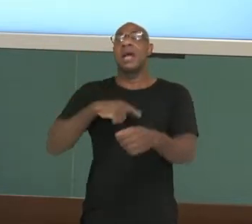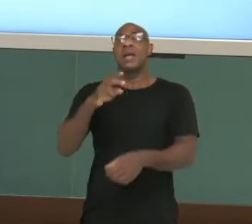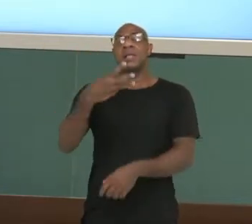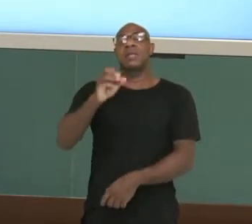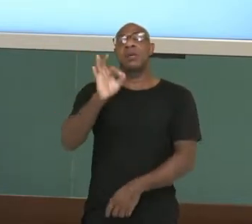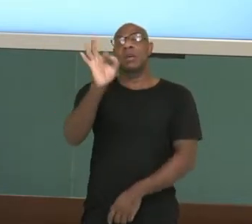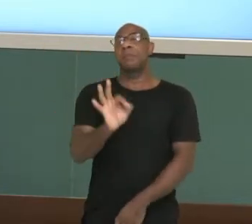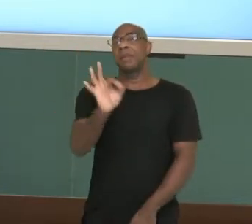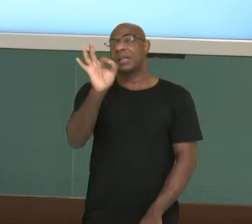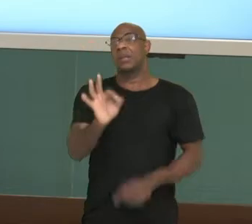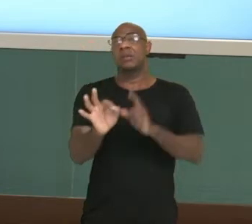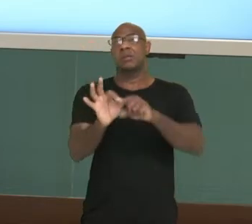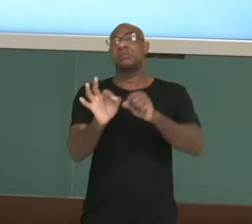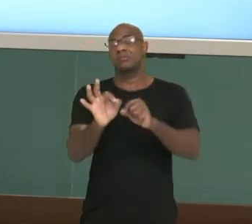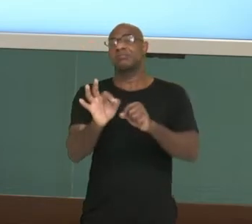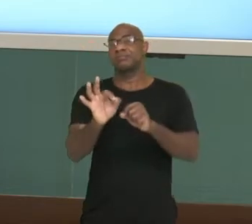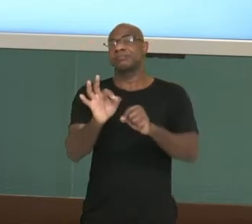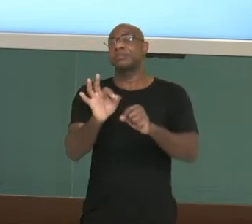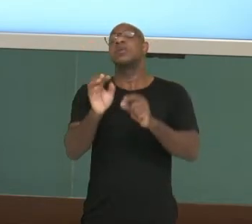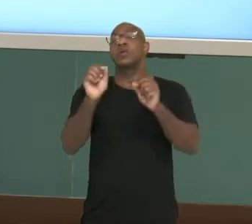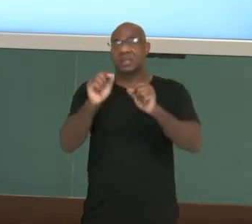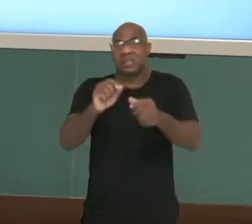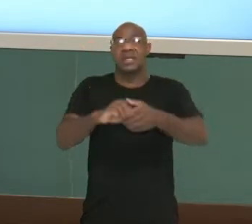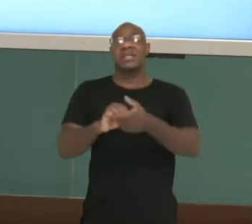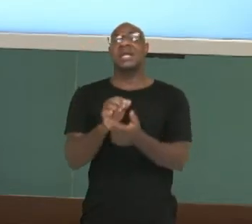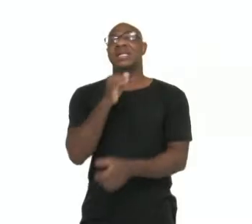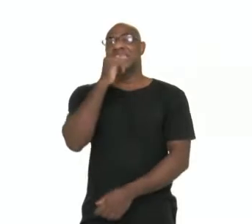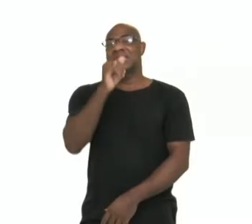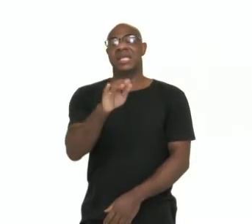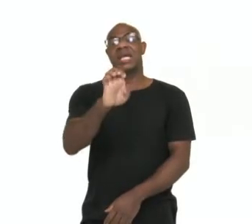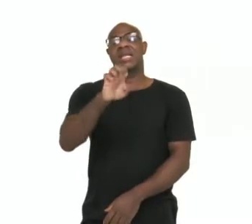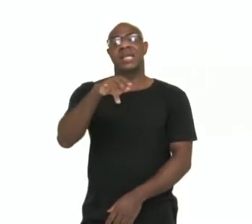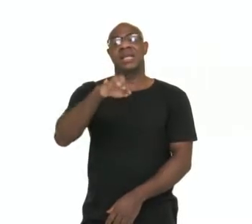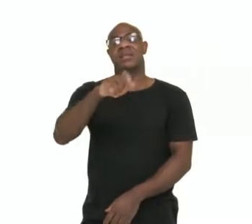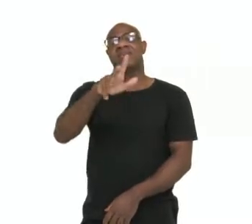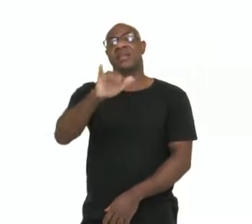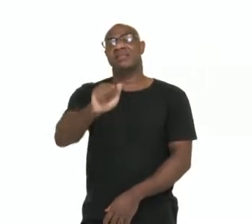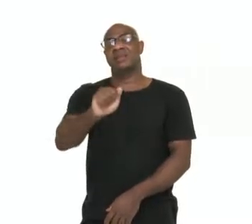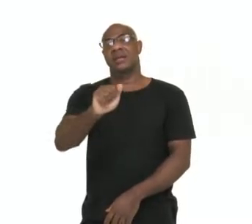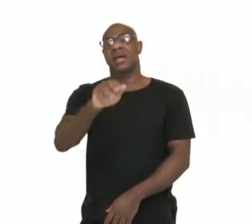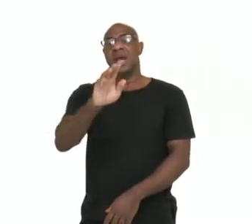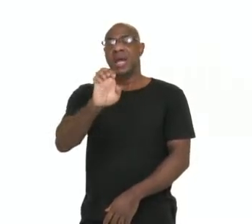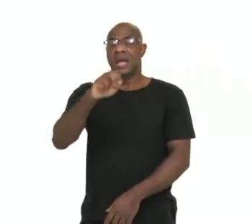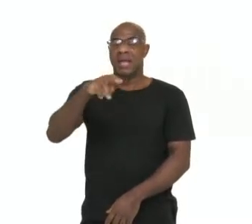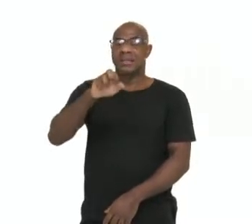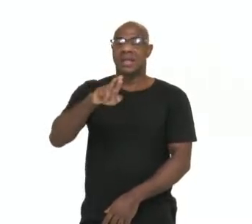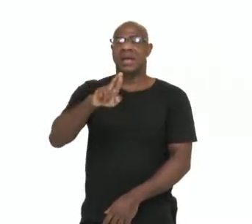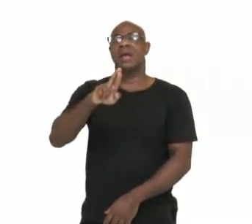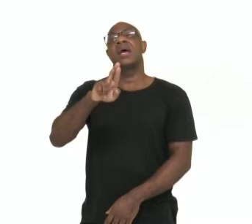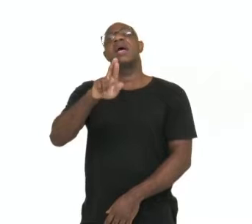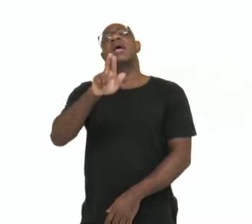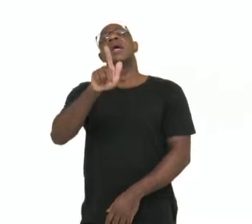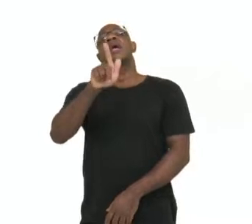34,3% da matriz energética brasileira. Observe que dentro deste gráfico que você consegue